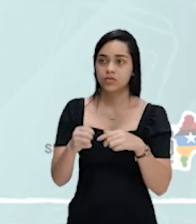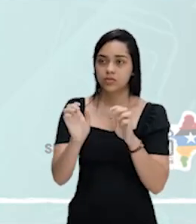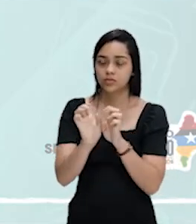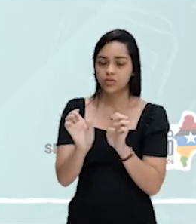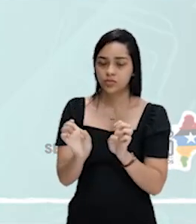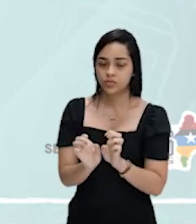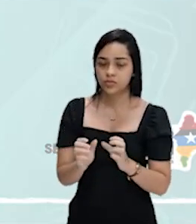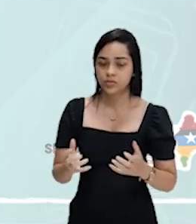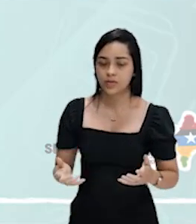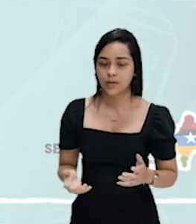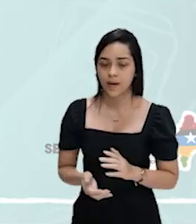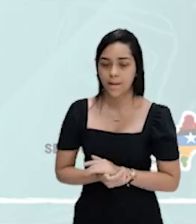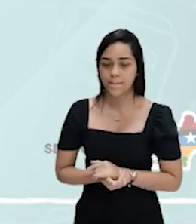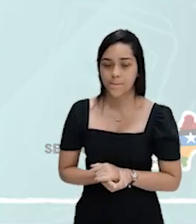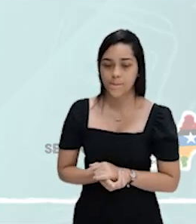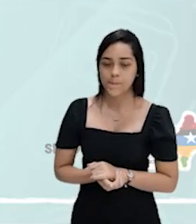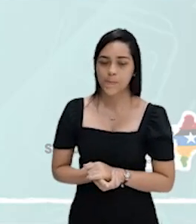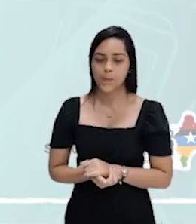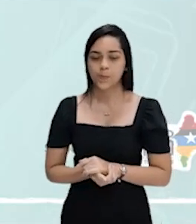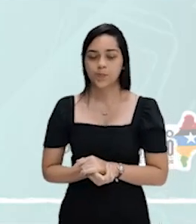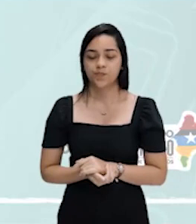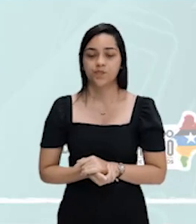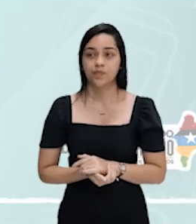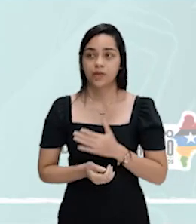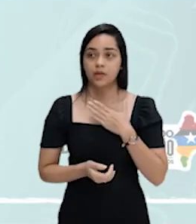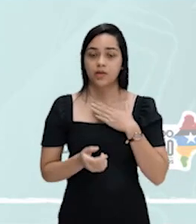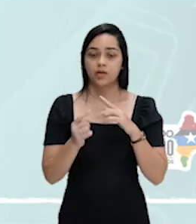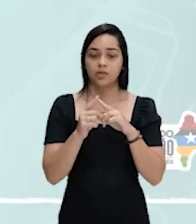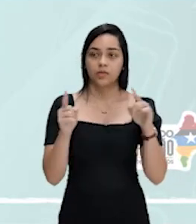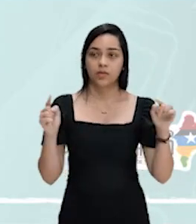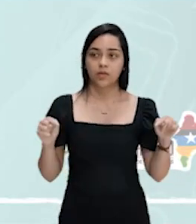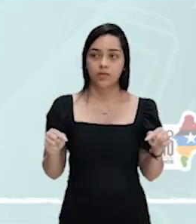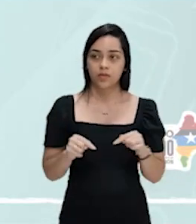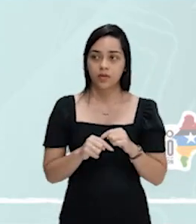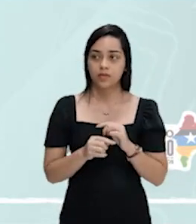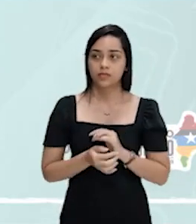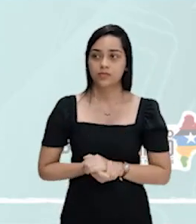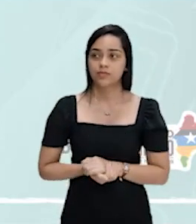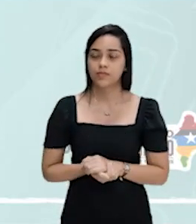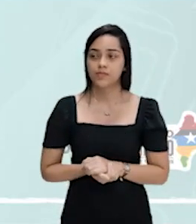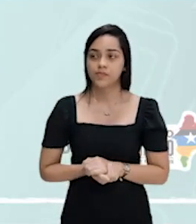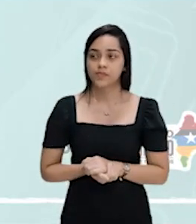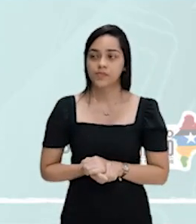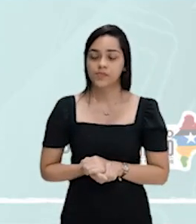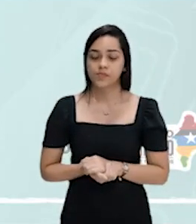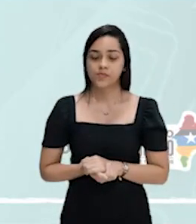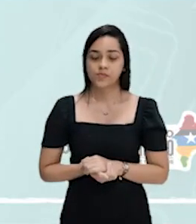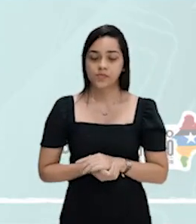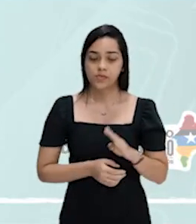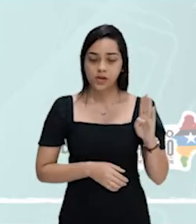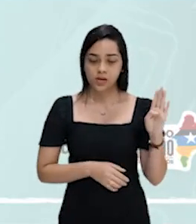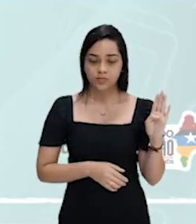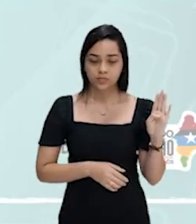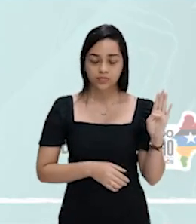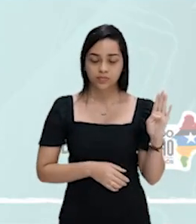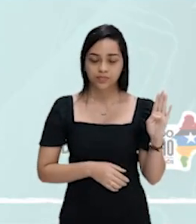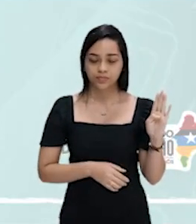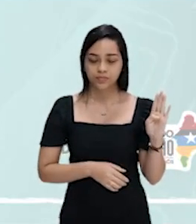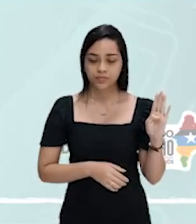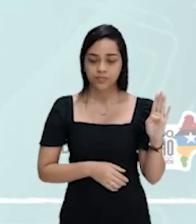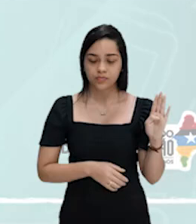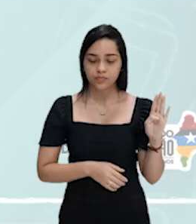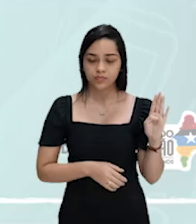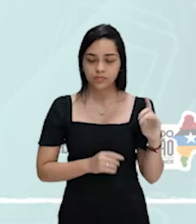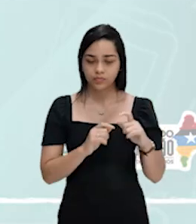estrutura do quadro tá bom no meu quadro digital é subordinada a letra B adjetiva